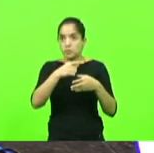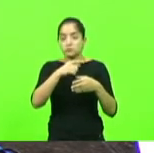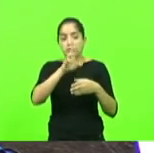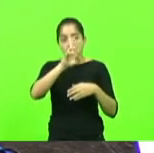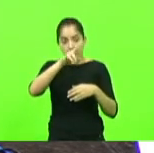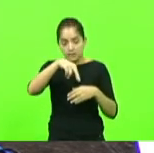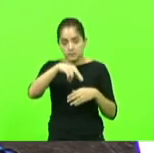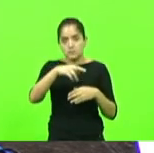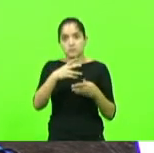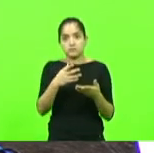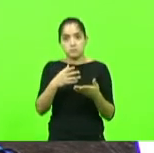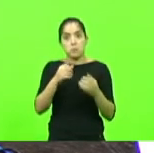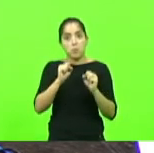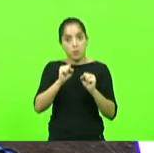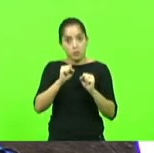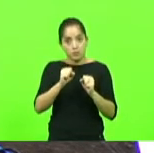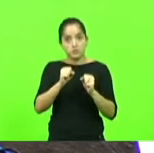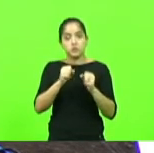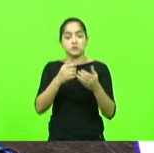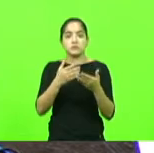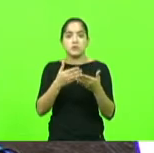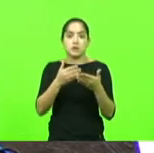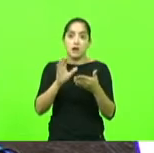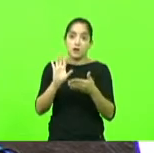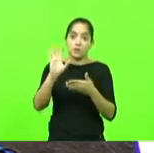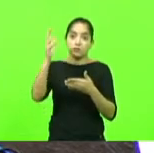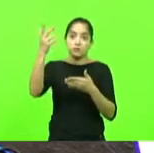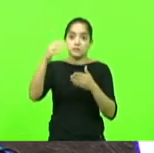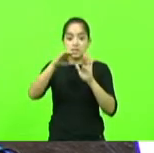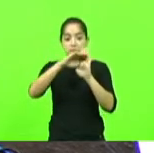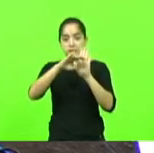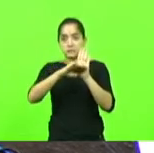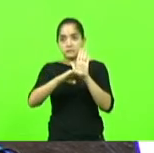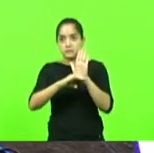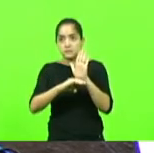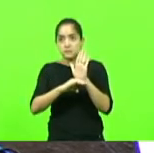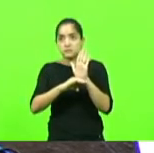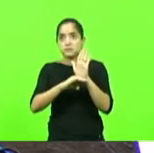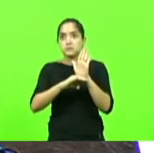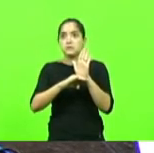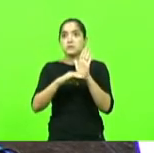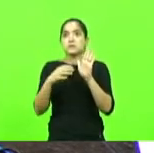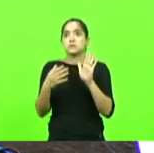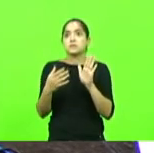que um dia vai chegar lá, porque essas pautas dos ecochatos aí